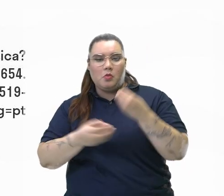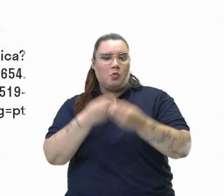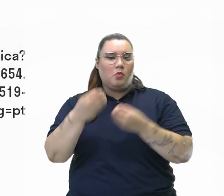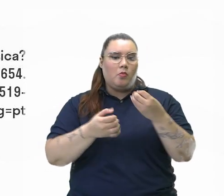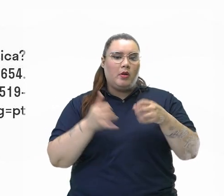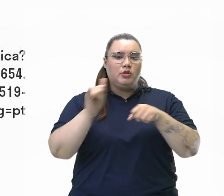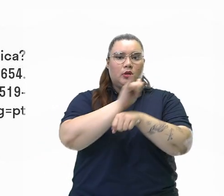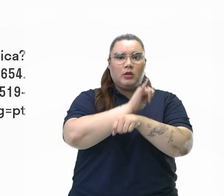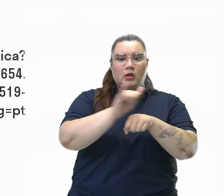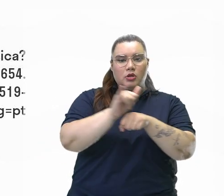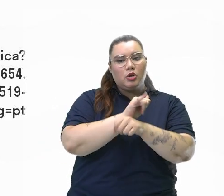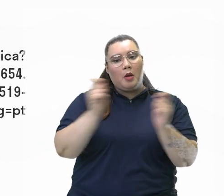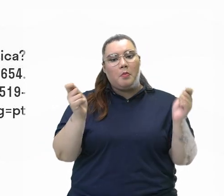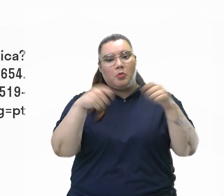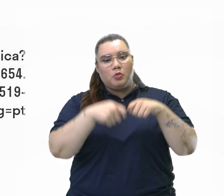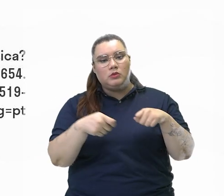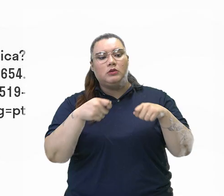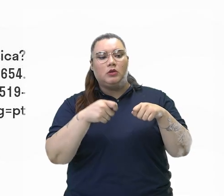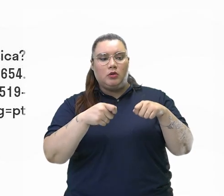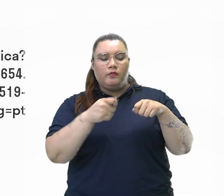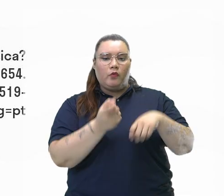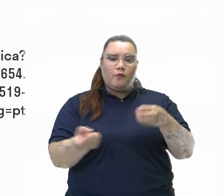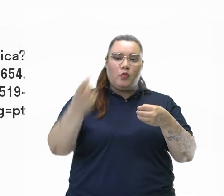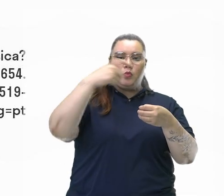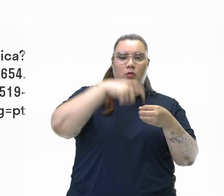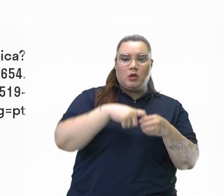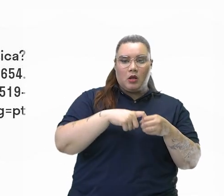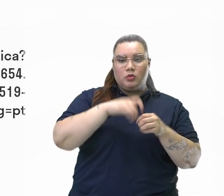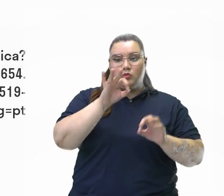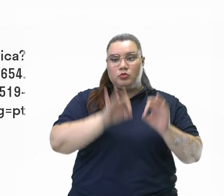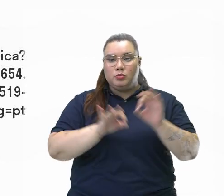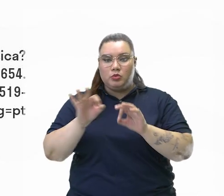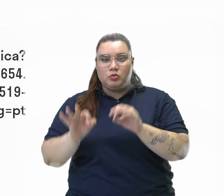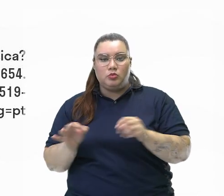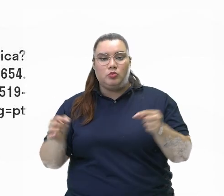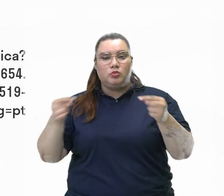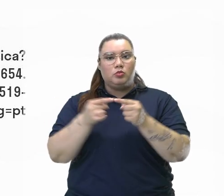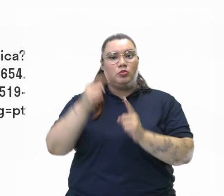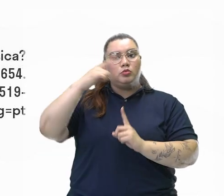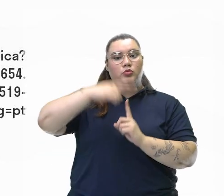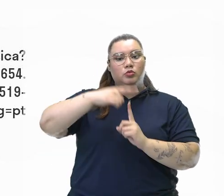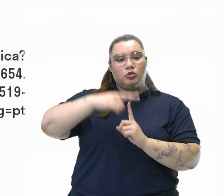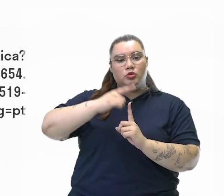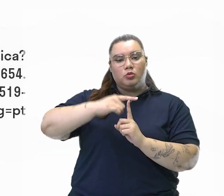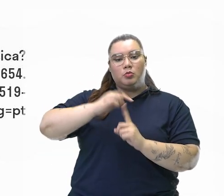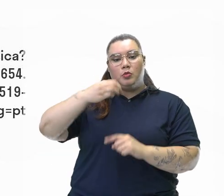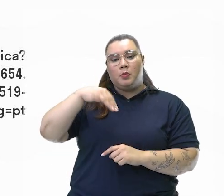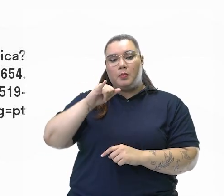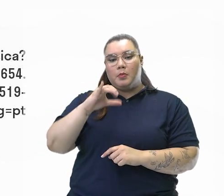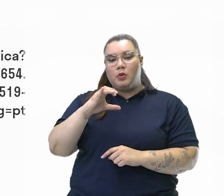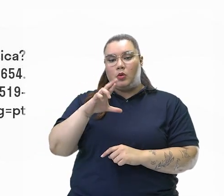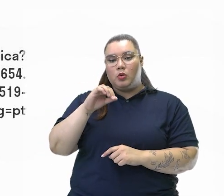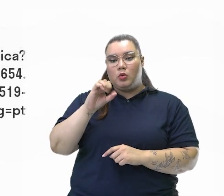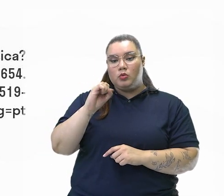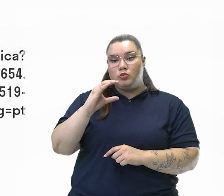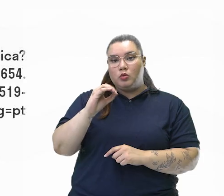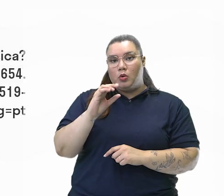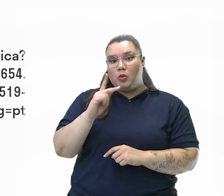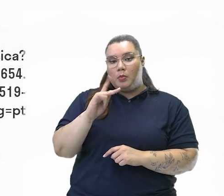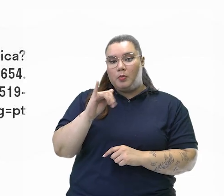macroscópicos com a dinâmica reversível dos processos microscópicos